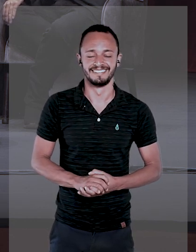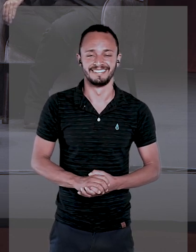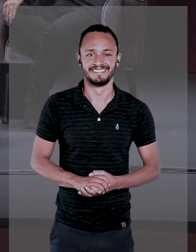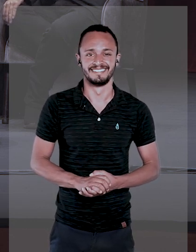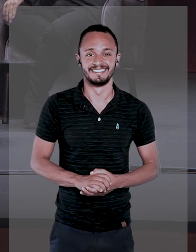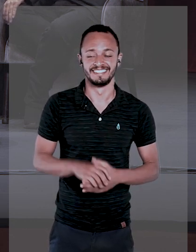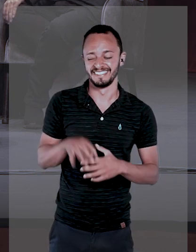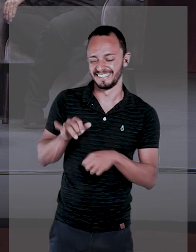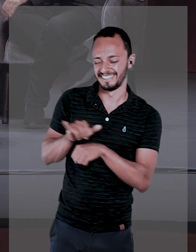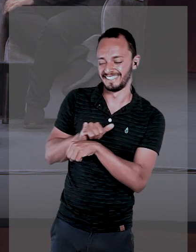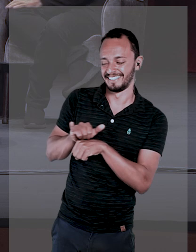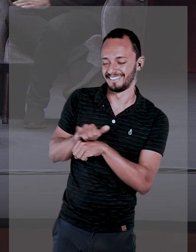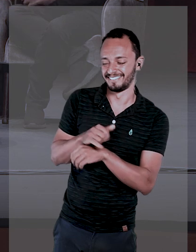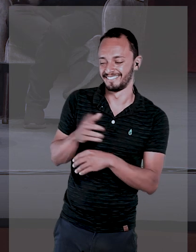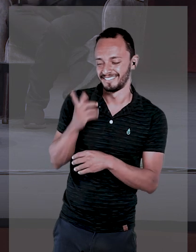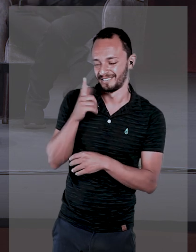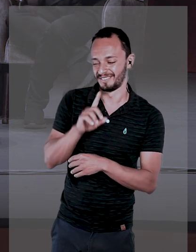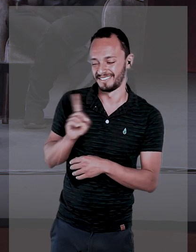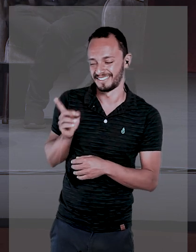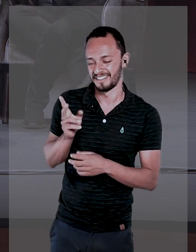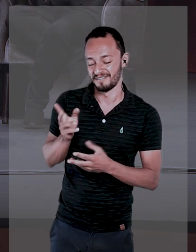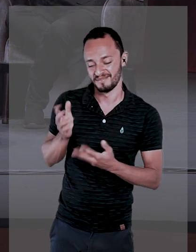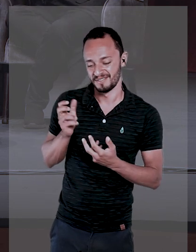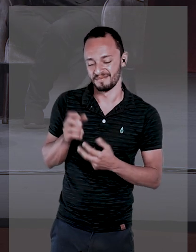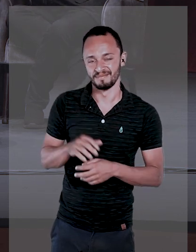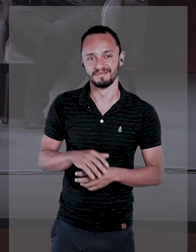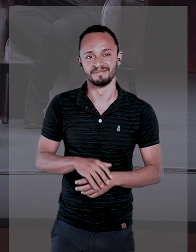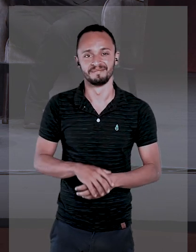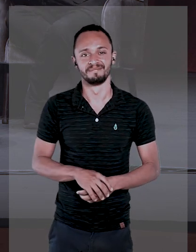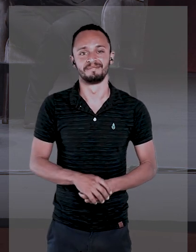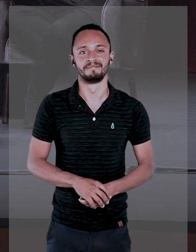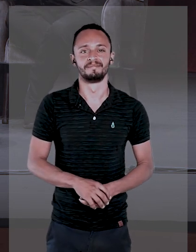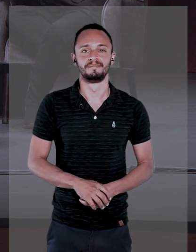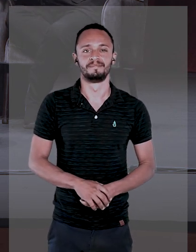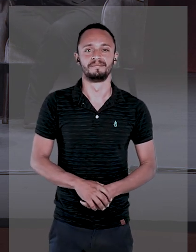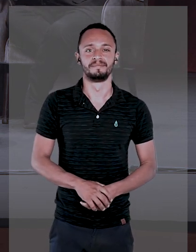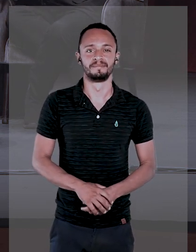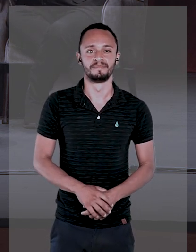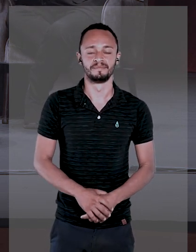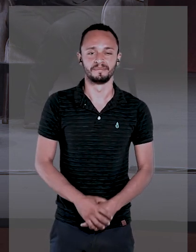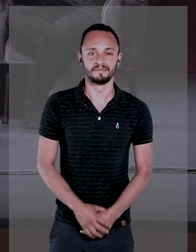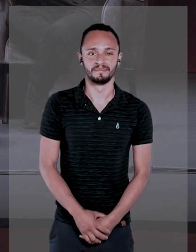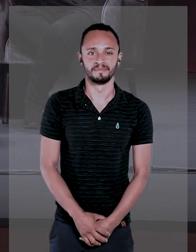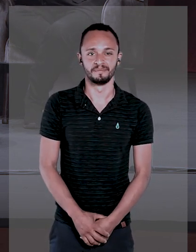Vamos lá. Tem coisa armada aqui, vai lá. Meu Deus.